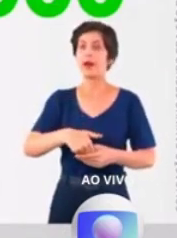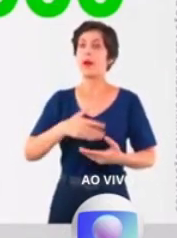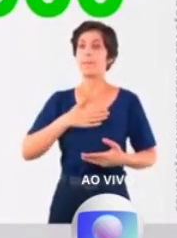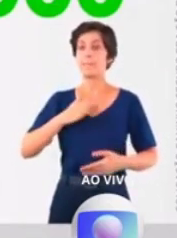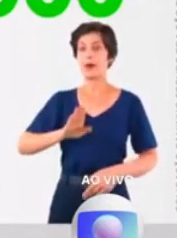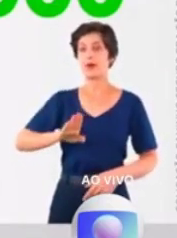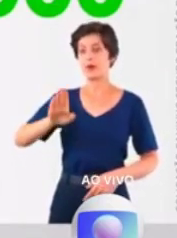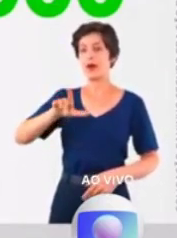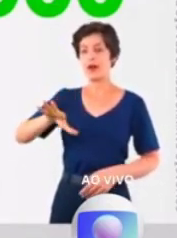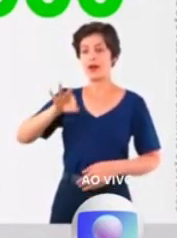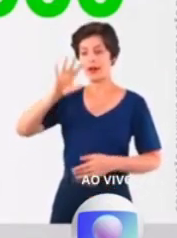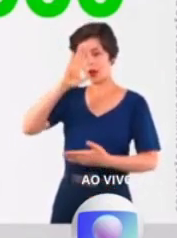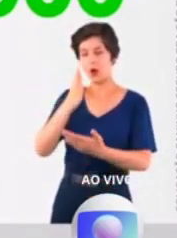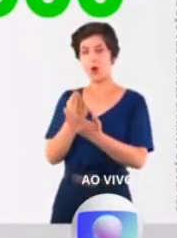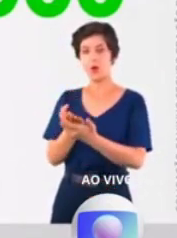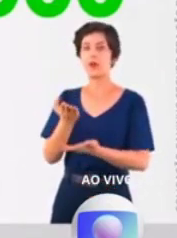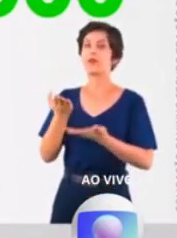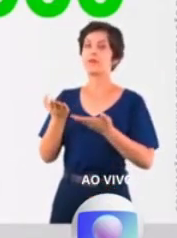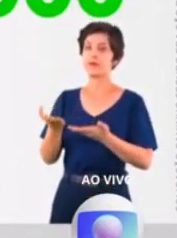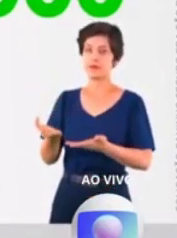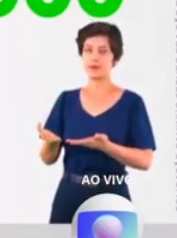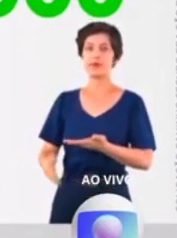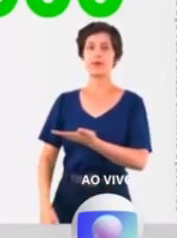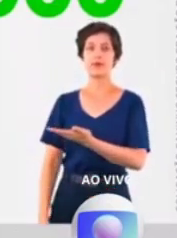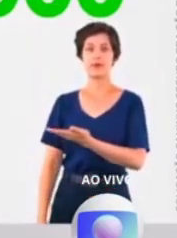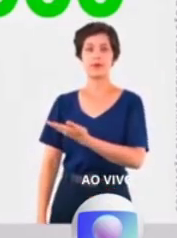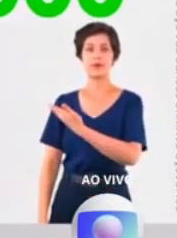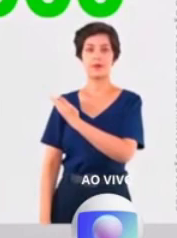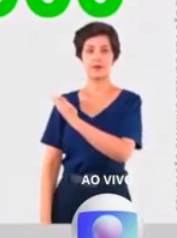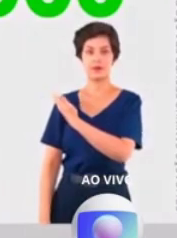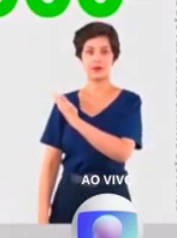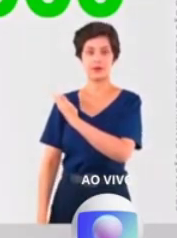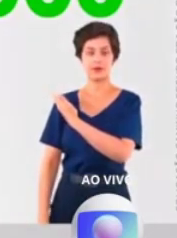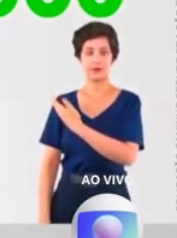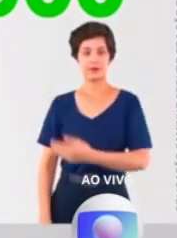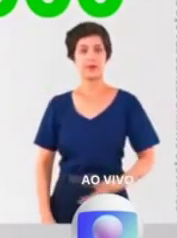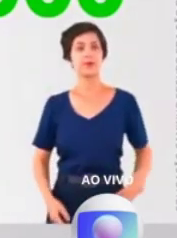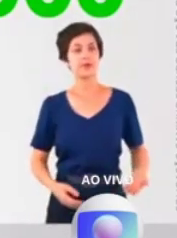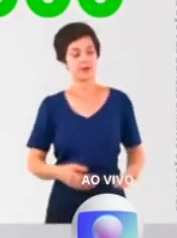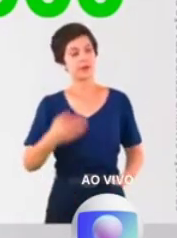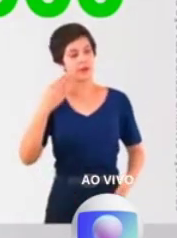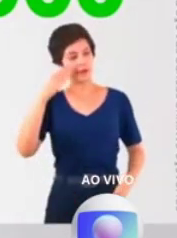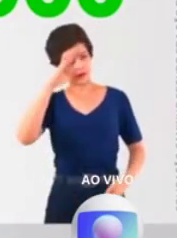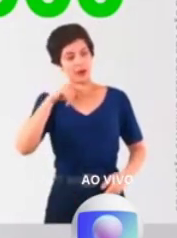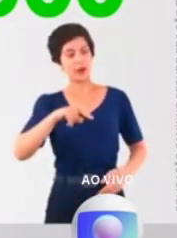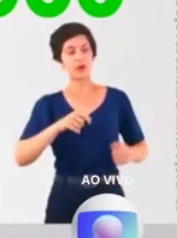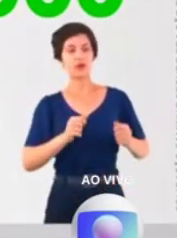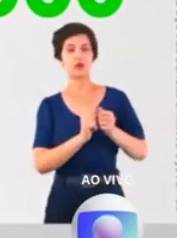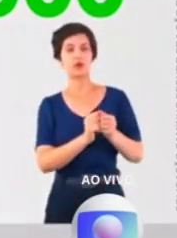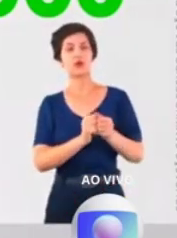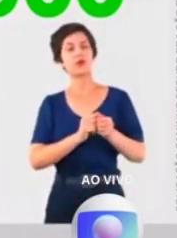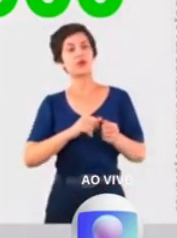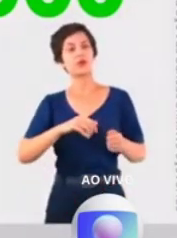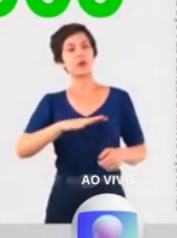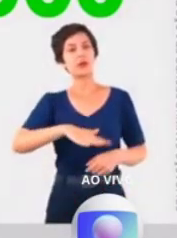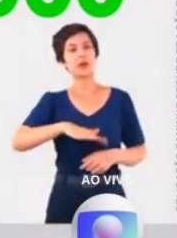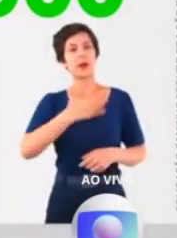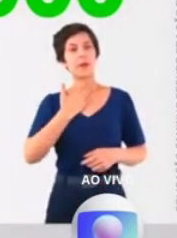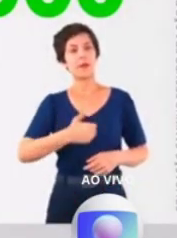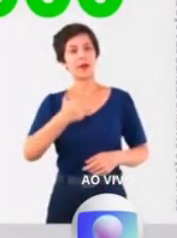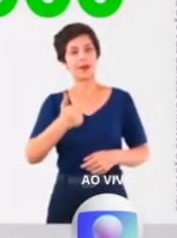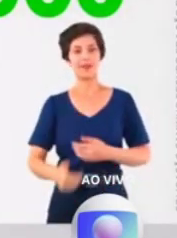a eleição. Eu tenho meu candidato em quem confio. É o Tenente Bahia 22900.